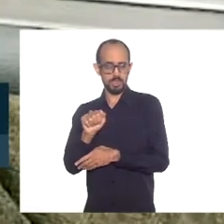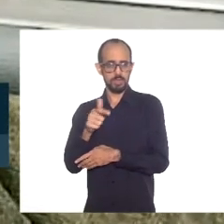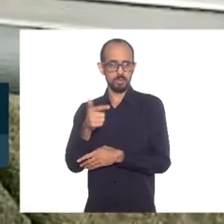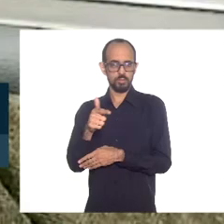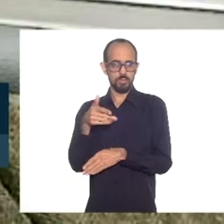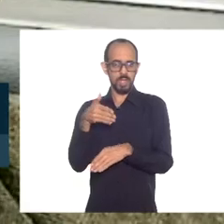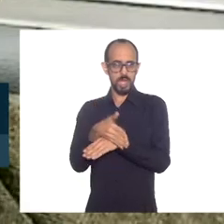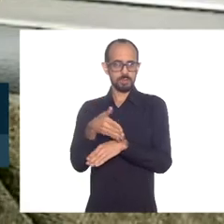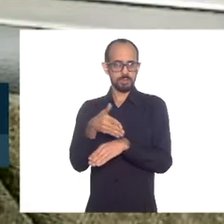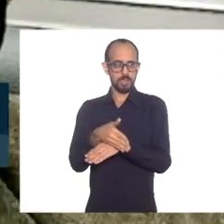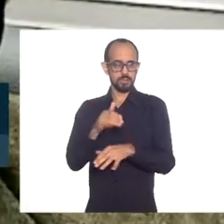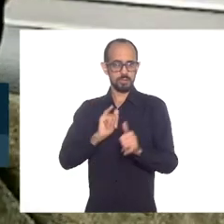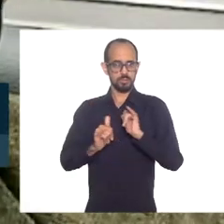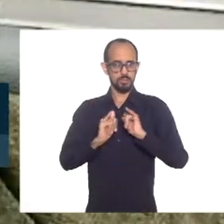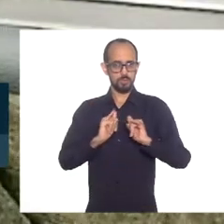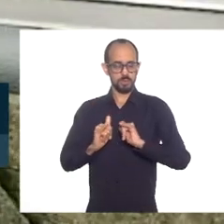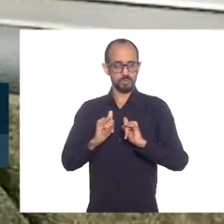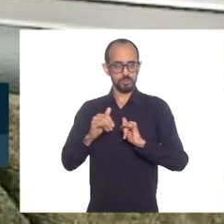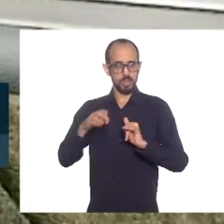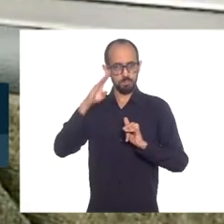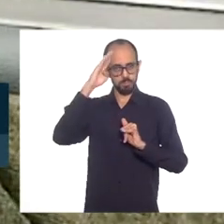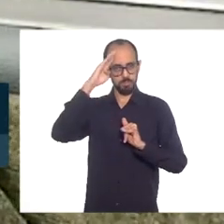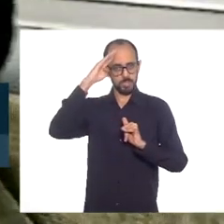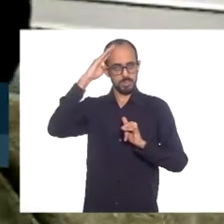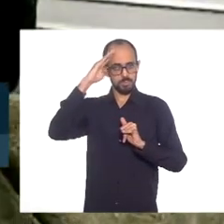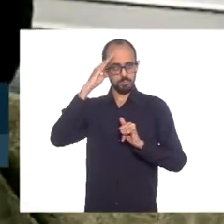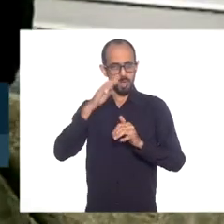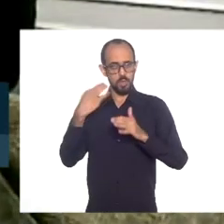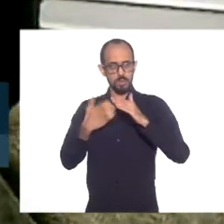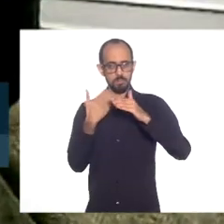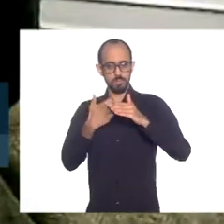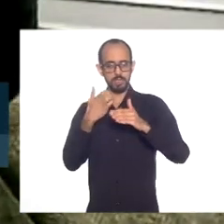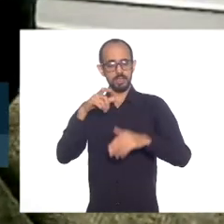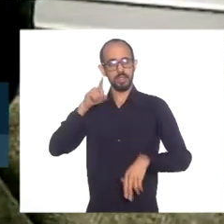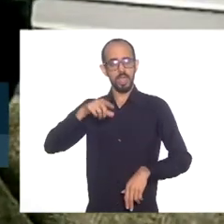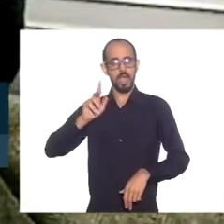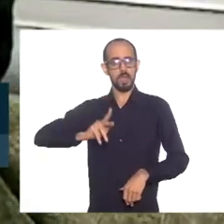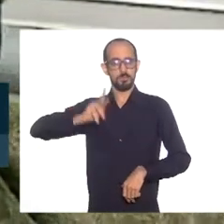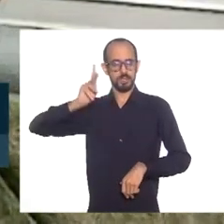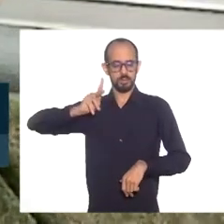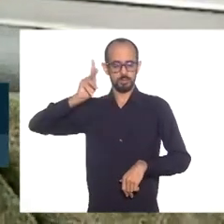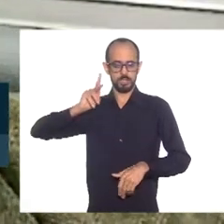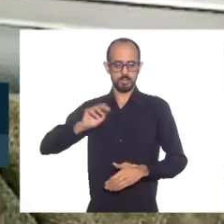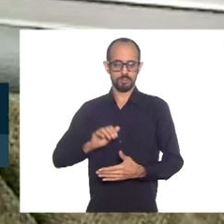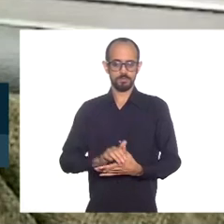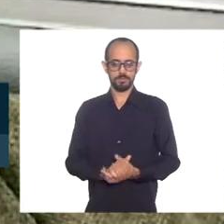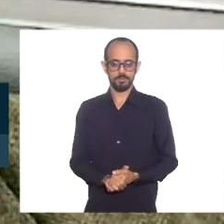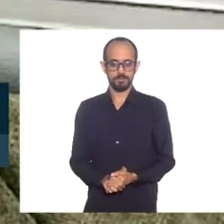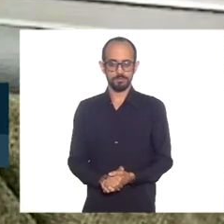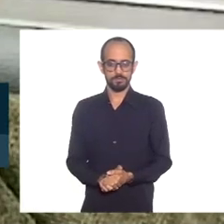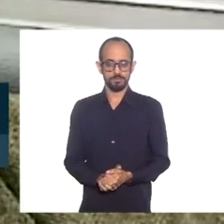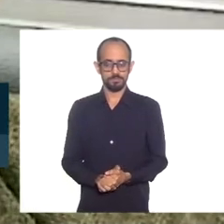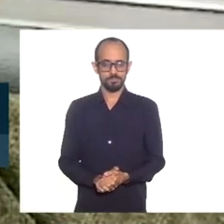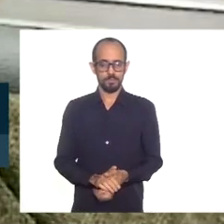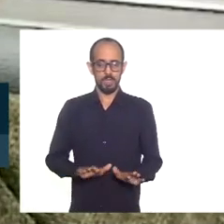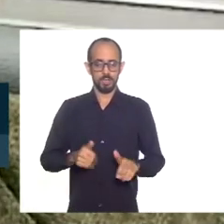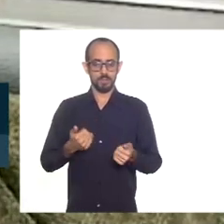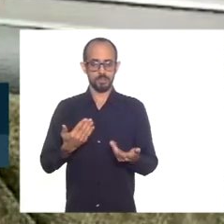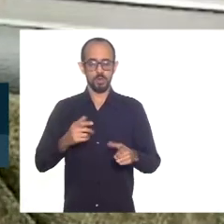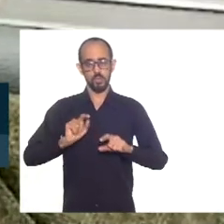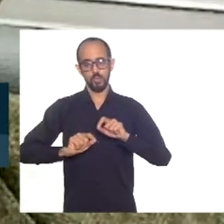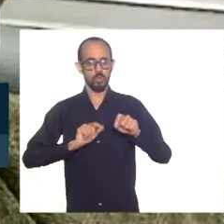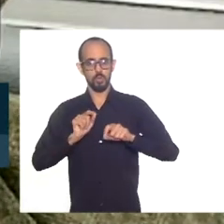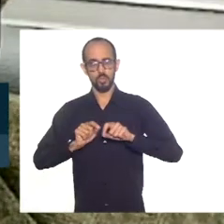dados da principal concessionária, que é a Petrobras. Então, o grande